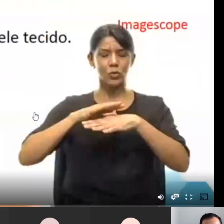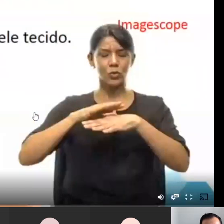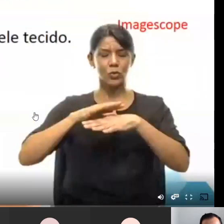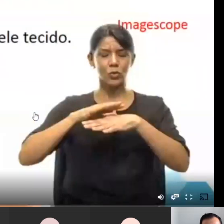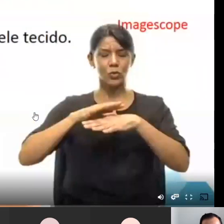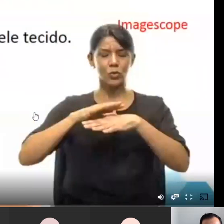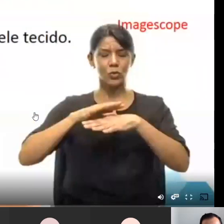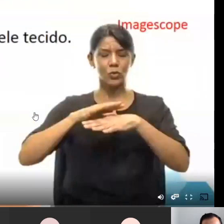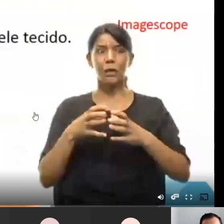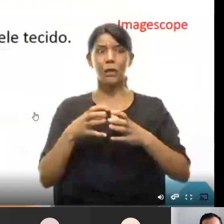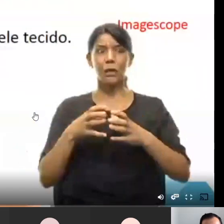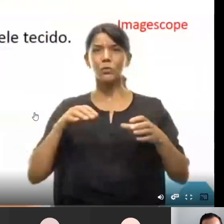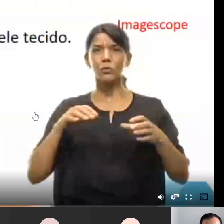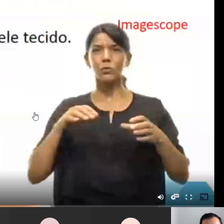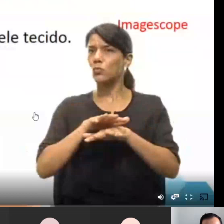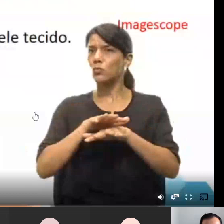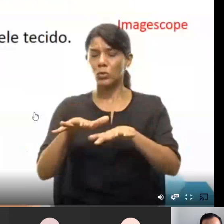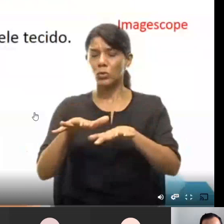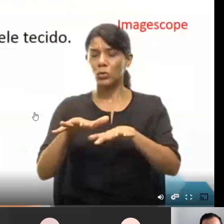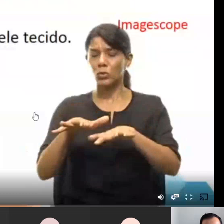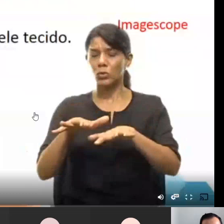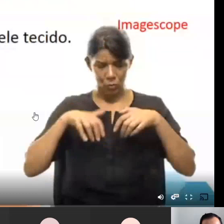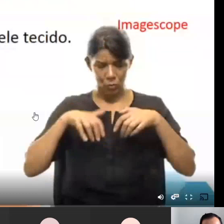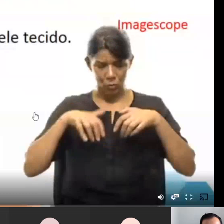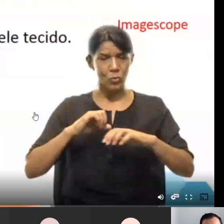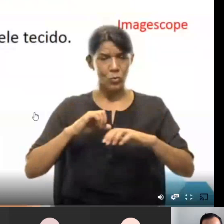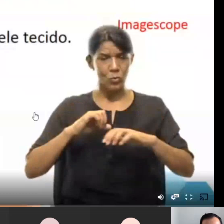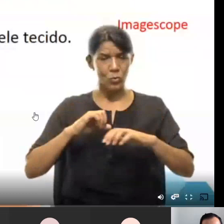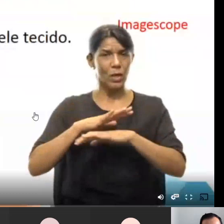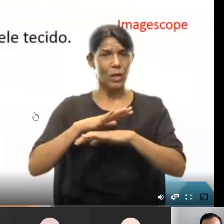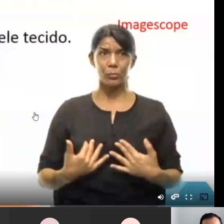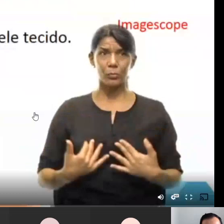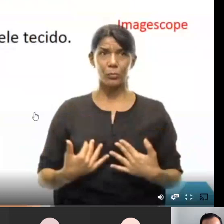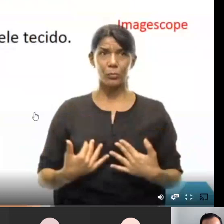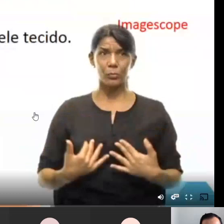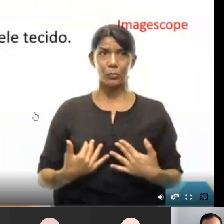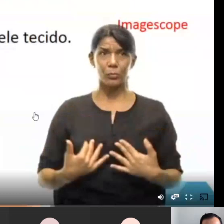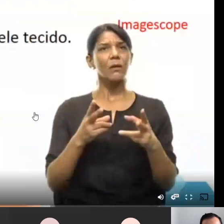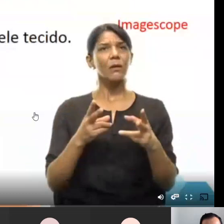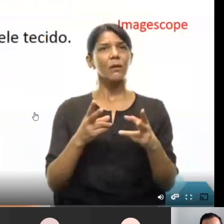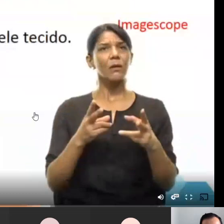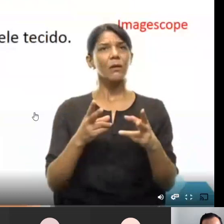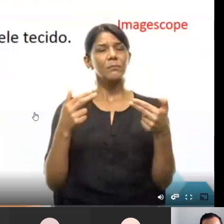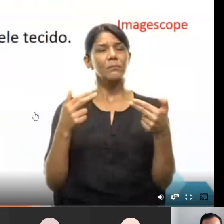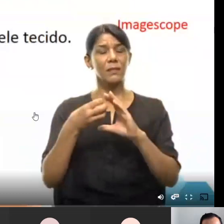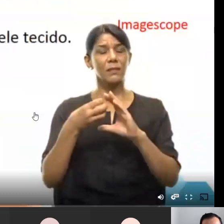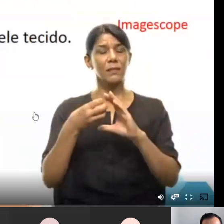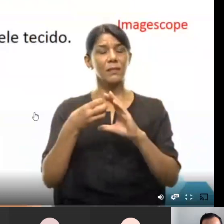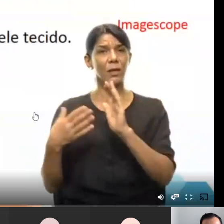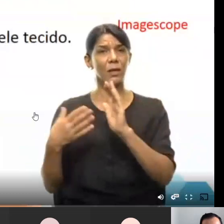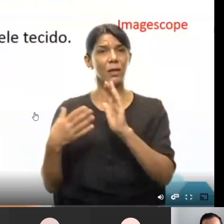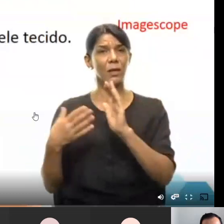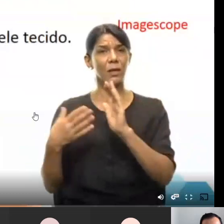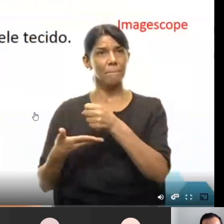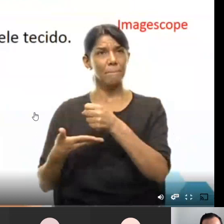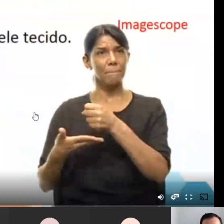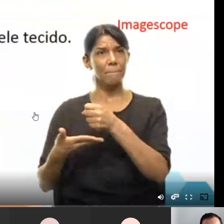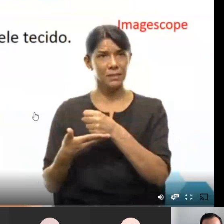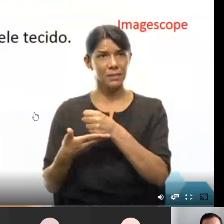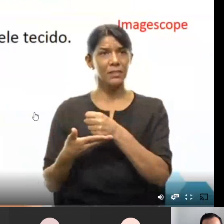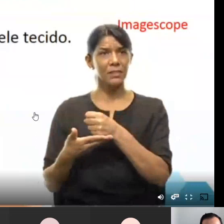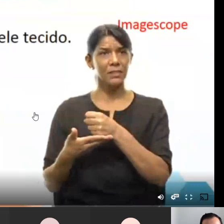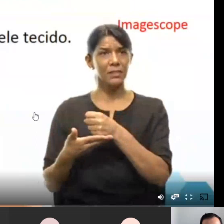crescimento para todas as direções. E vamos identificar aquelas características básicas de